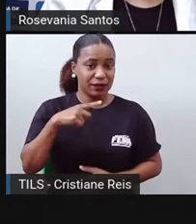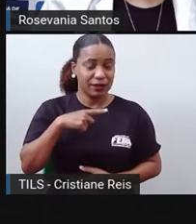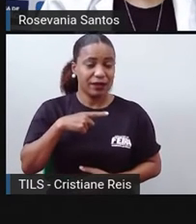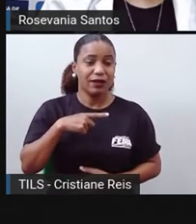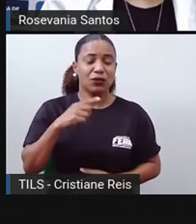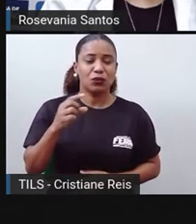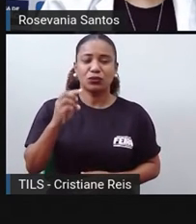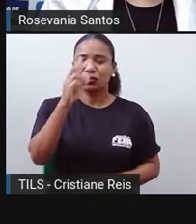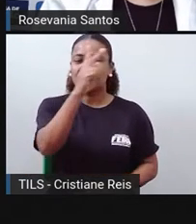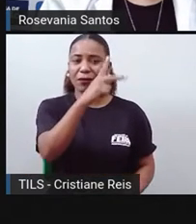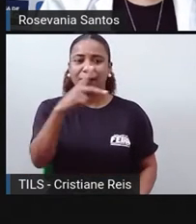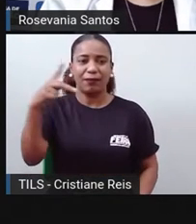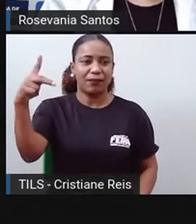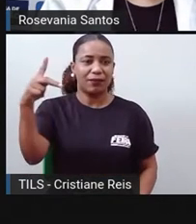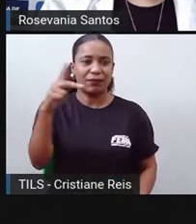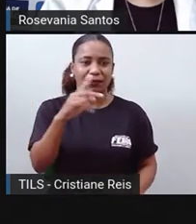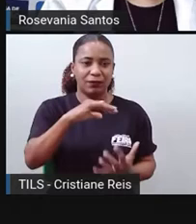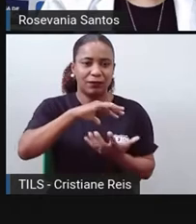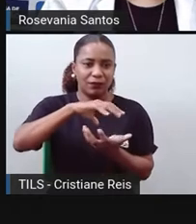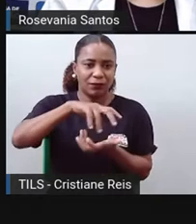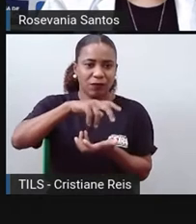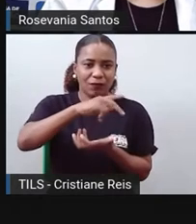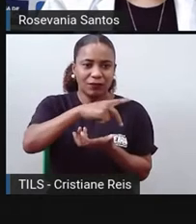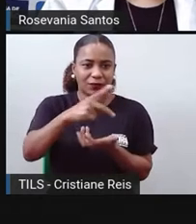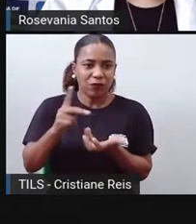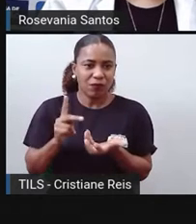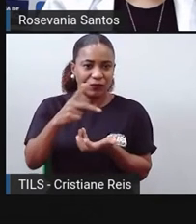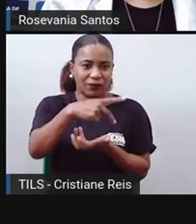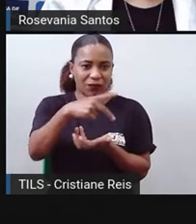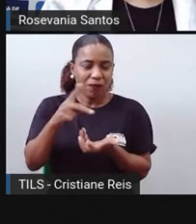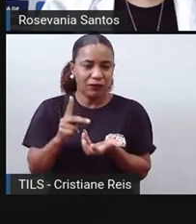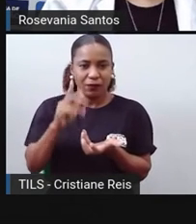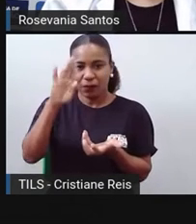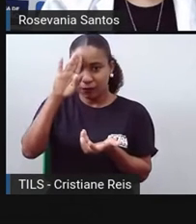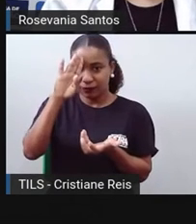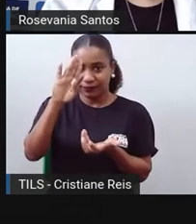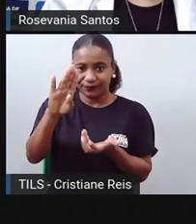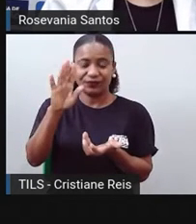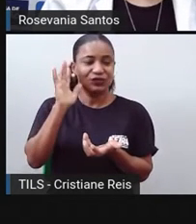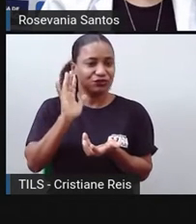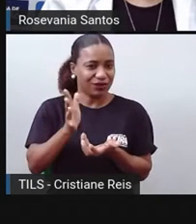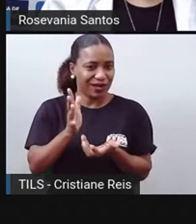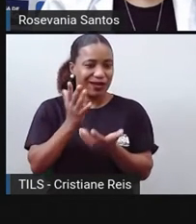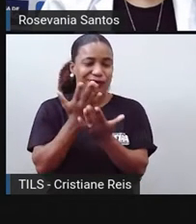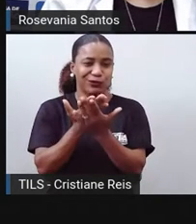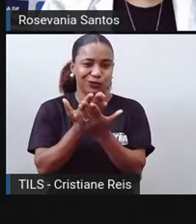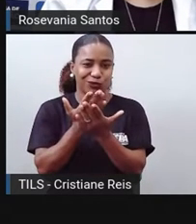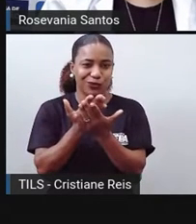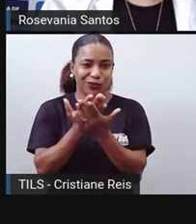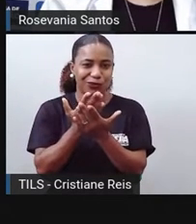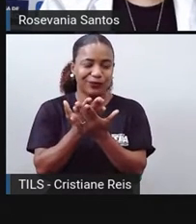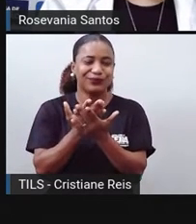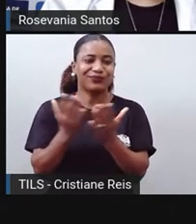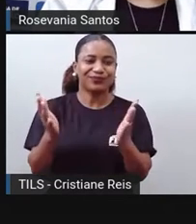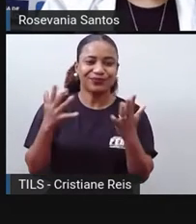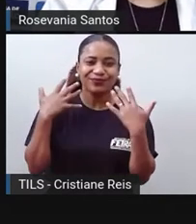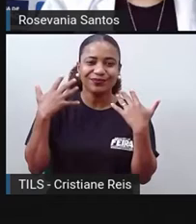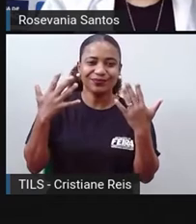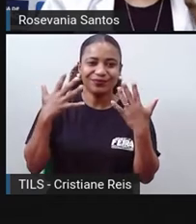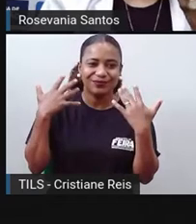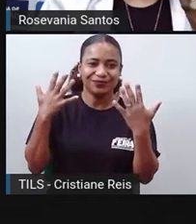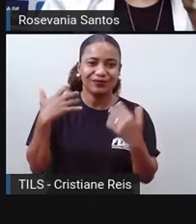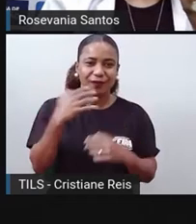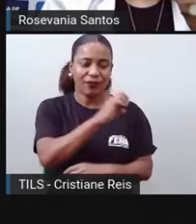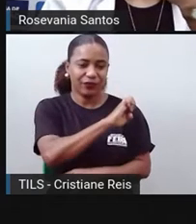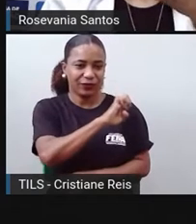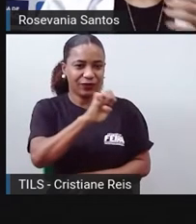do planeta. Então, nós já estudamos essas zonas aqui tropicais, já estudamos as zonas temperadas, né? Os países, né, que